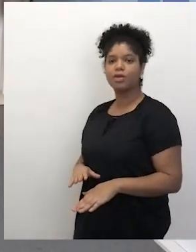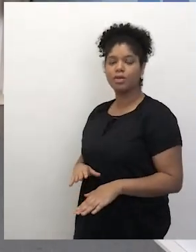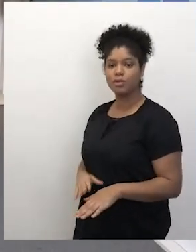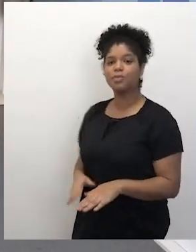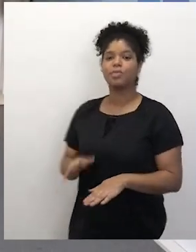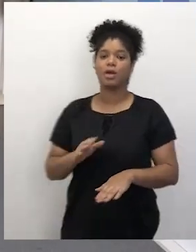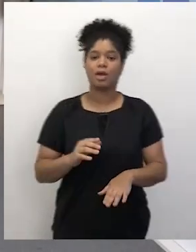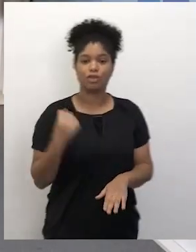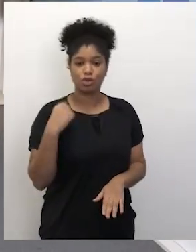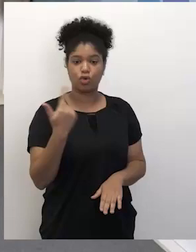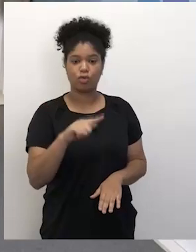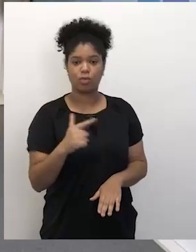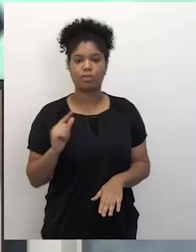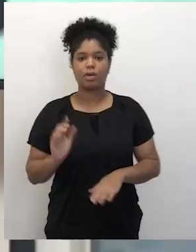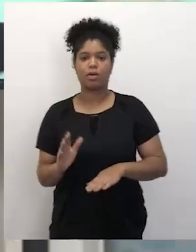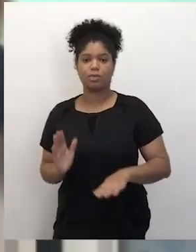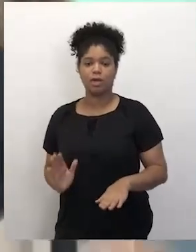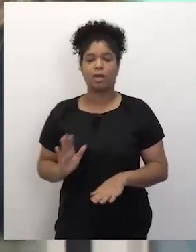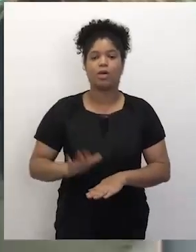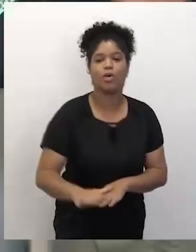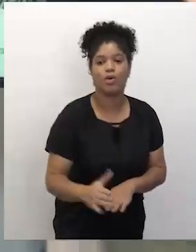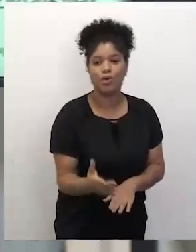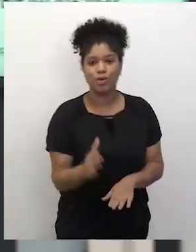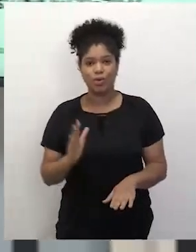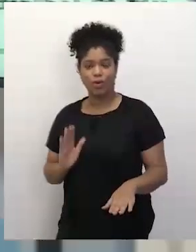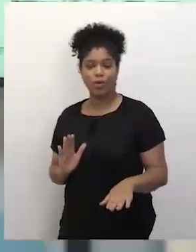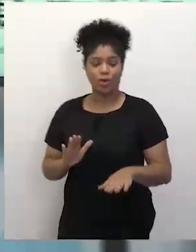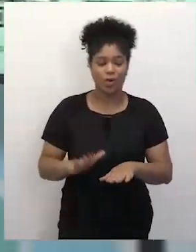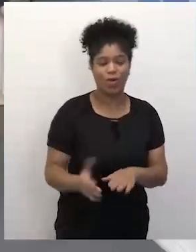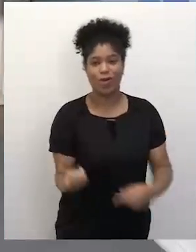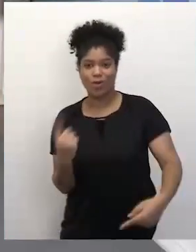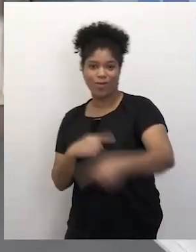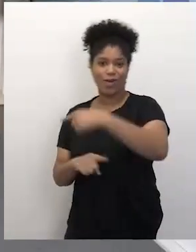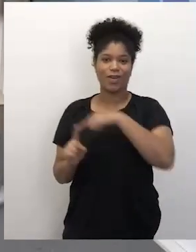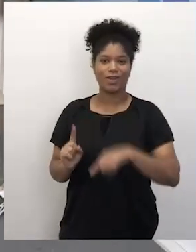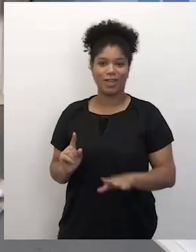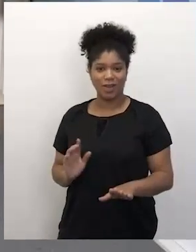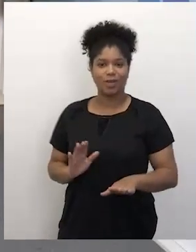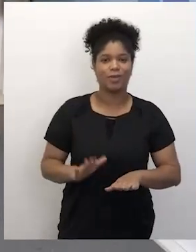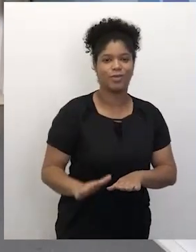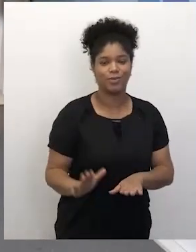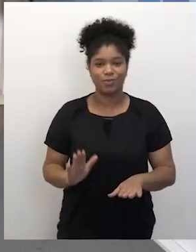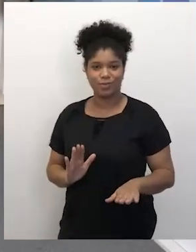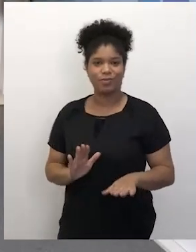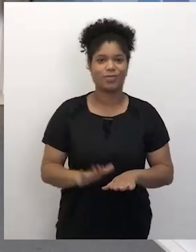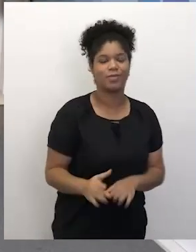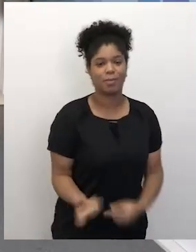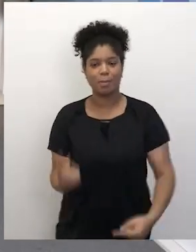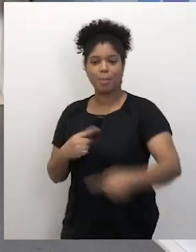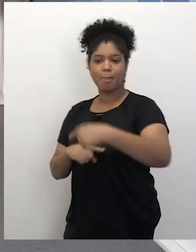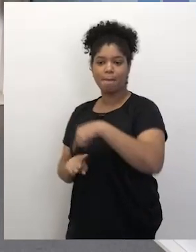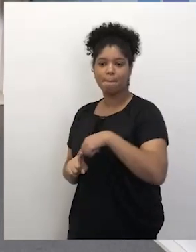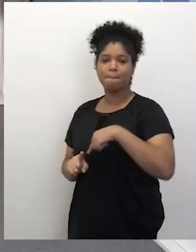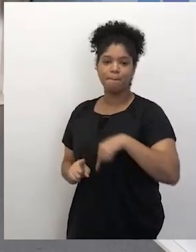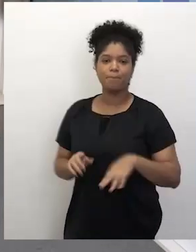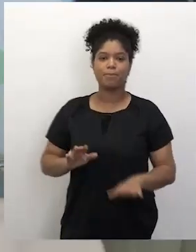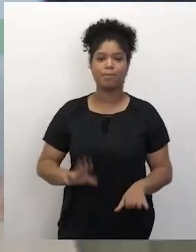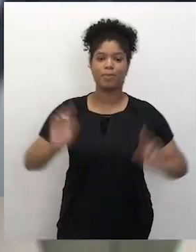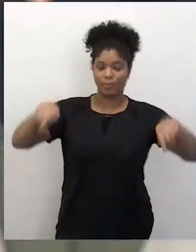Segura dois. Pisa cruzado. Eu vou. Finge que vai. E eu vou. Moeda.